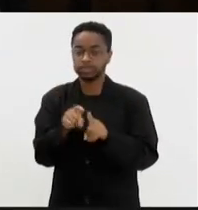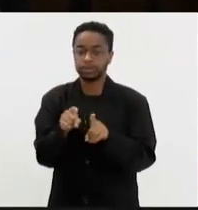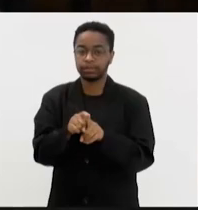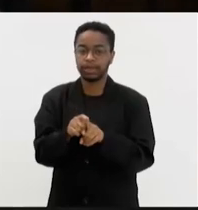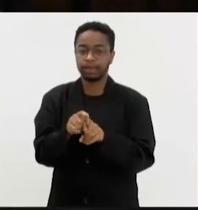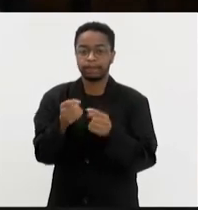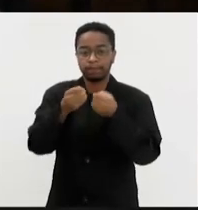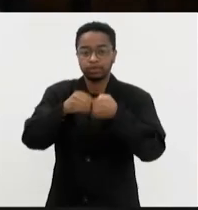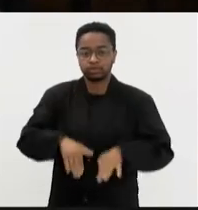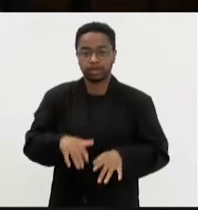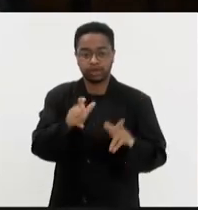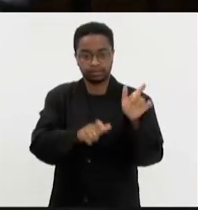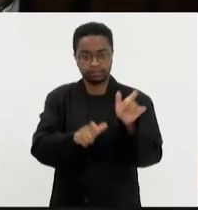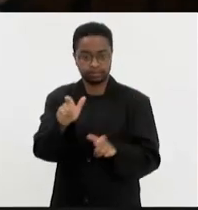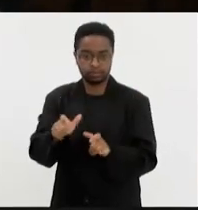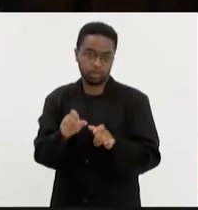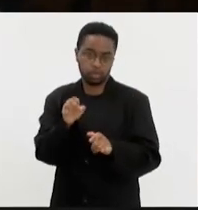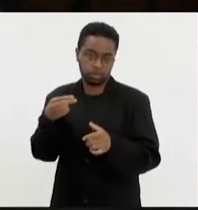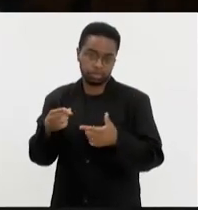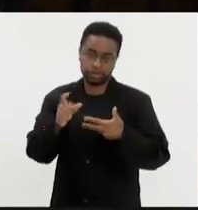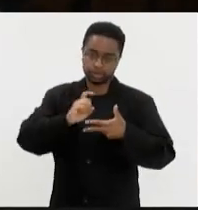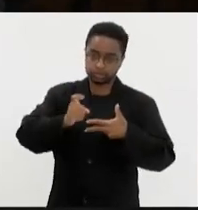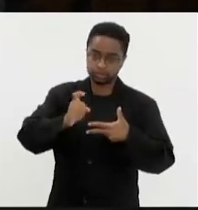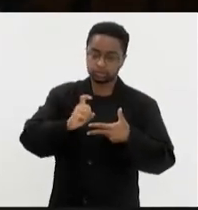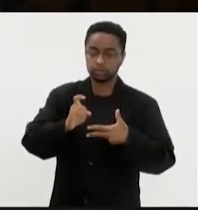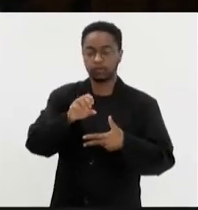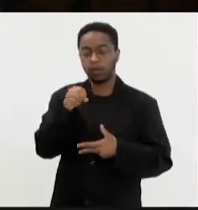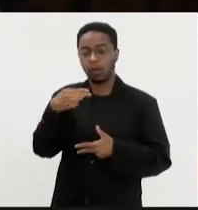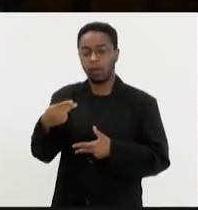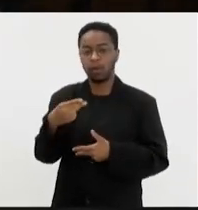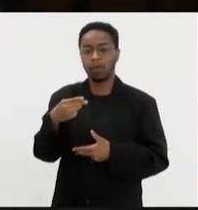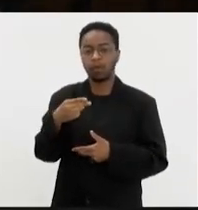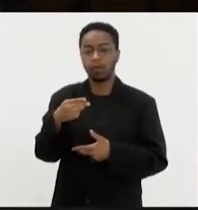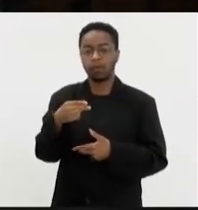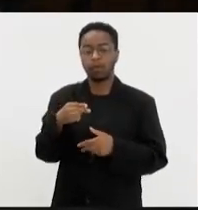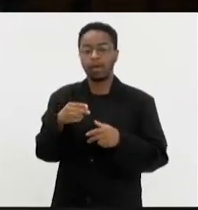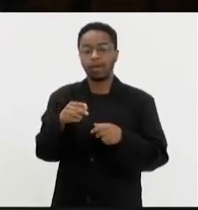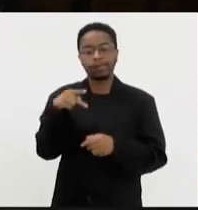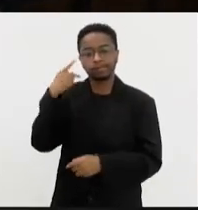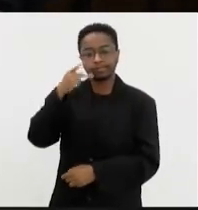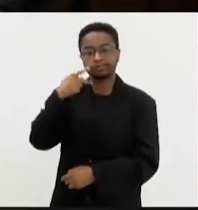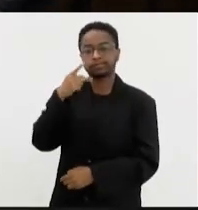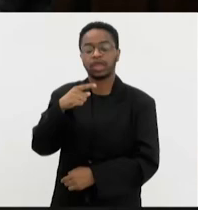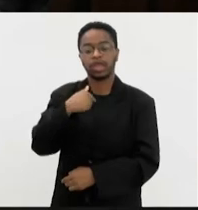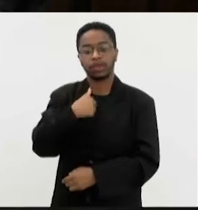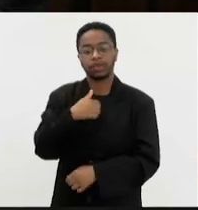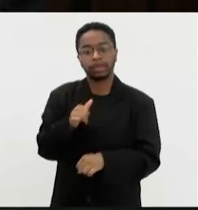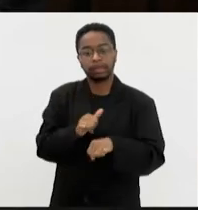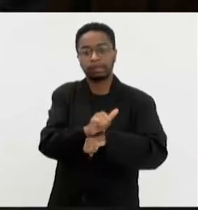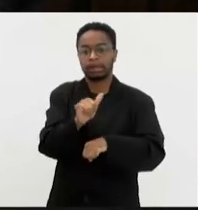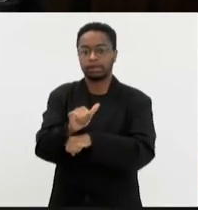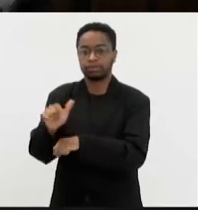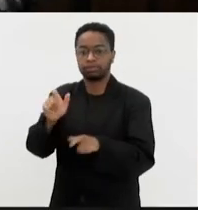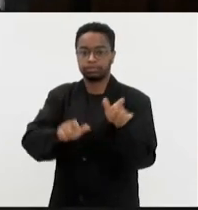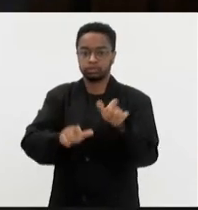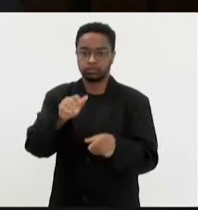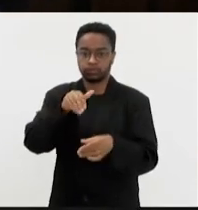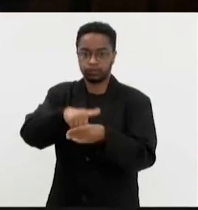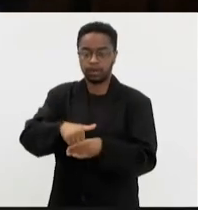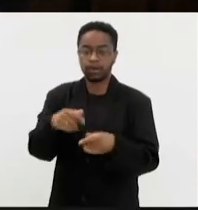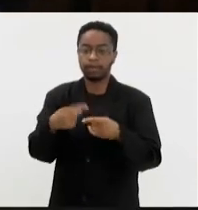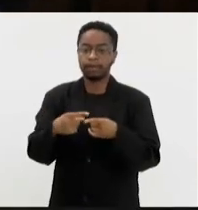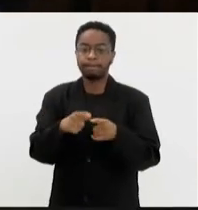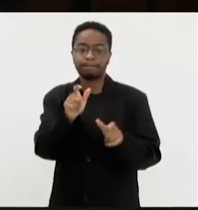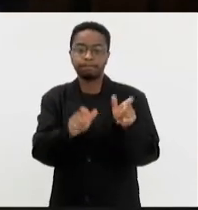um candidato ao executivo ao Parlamento eu tô distorcendo e eu tô ludibriando o eleitor porque o eleitor não tá